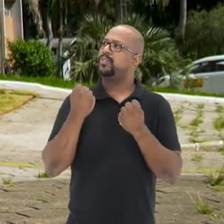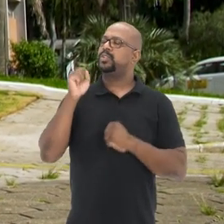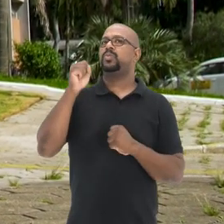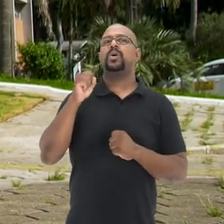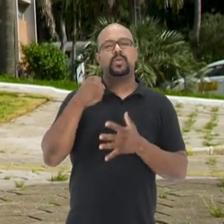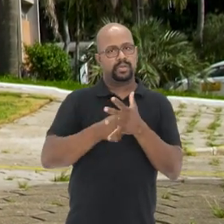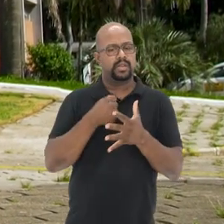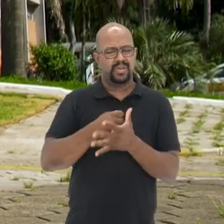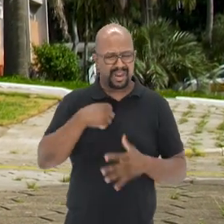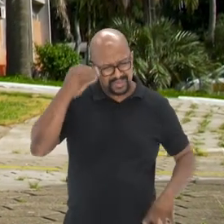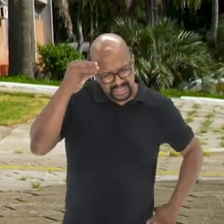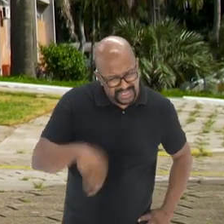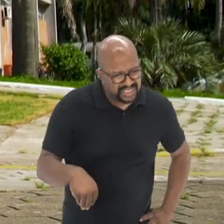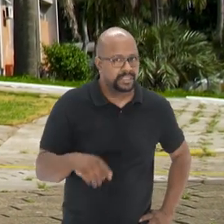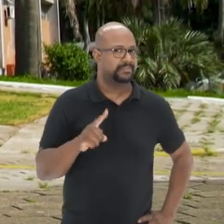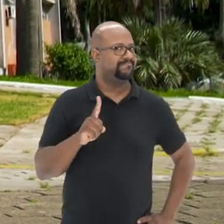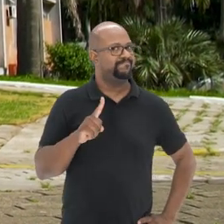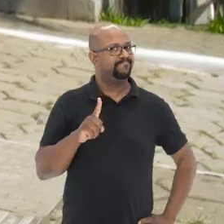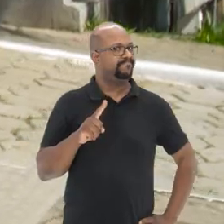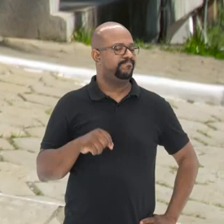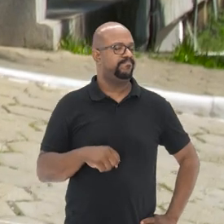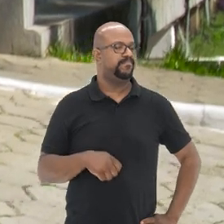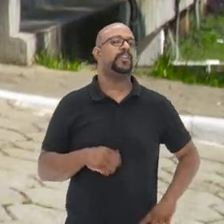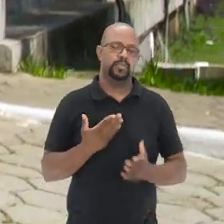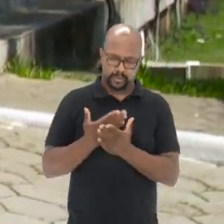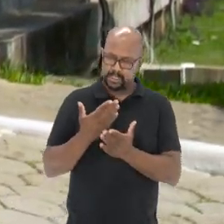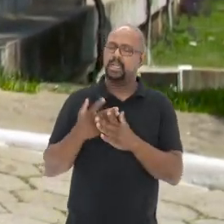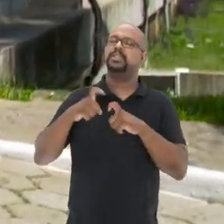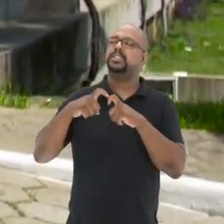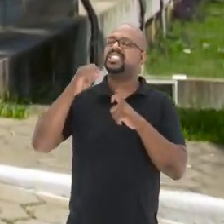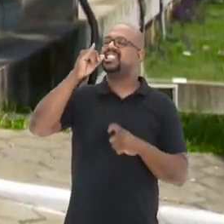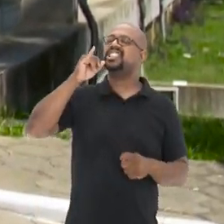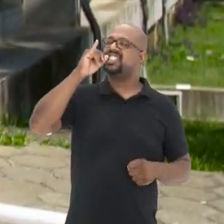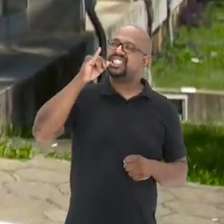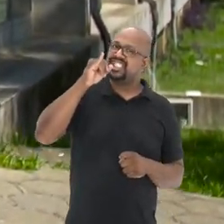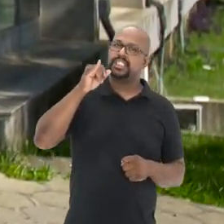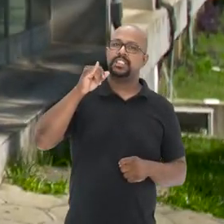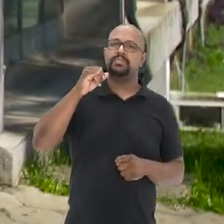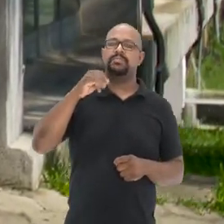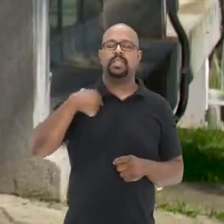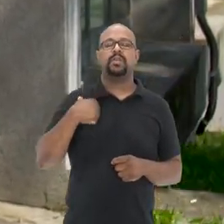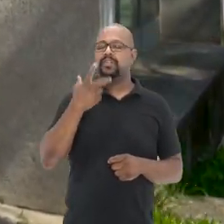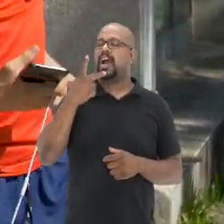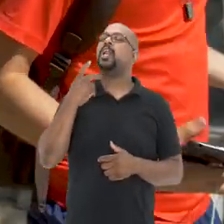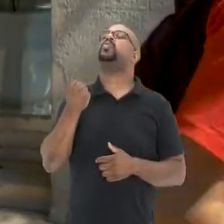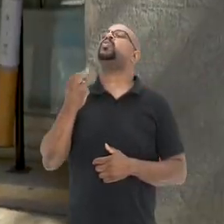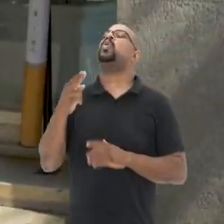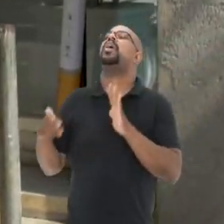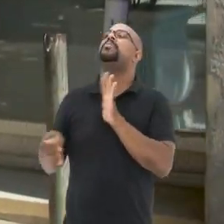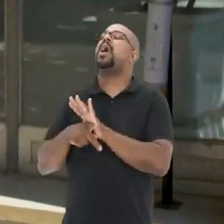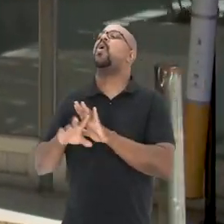vencedora e lutadora. Eu não vou desistir fácil. Quando você se diz de tal etnia, de